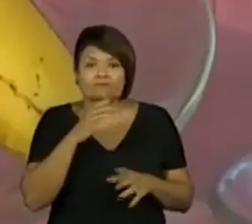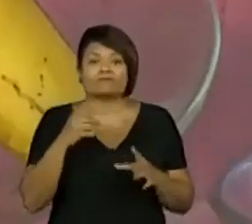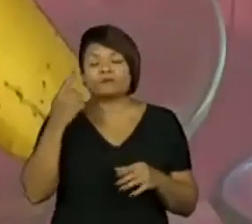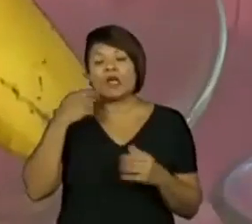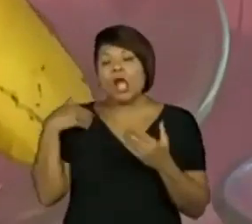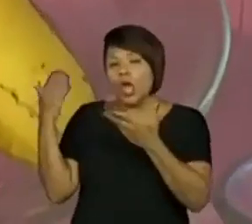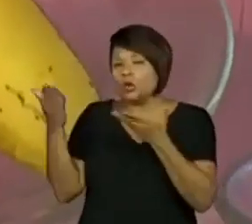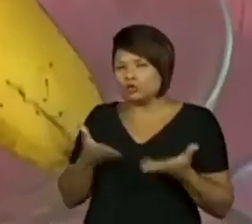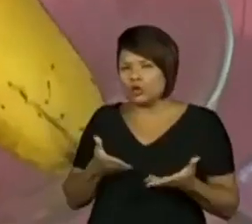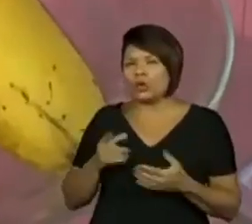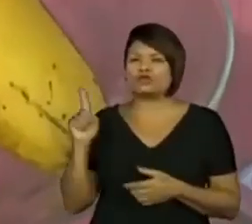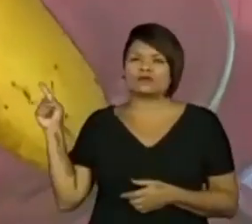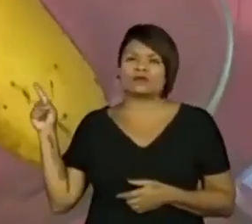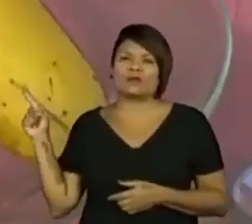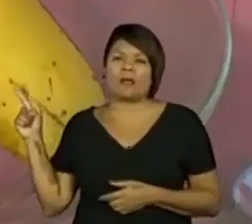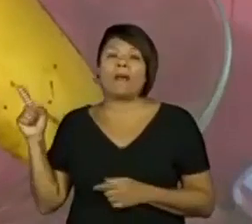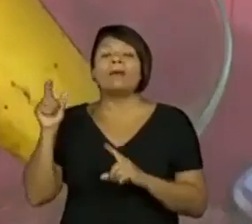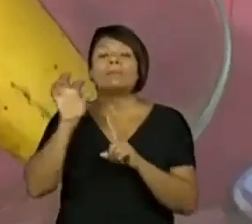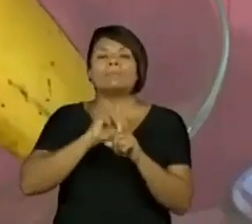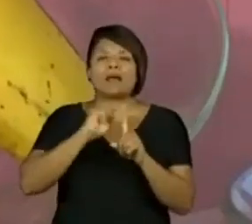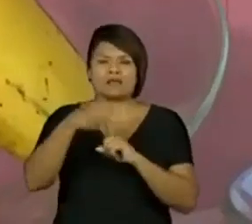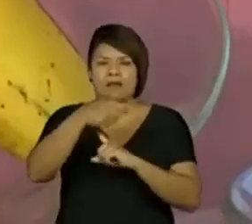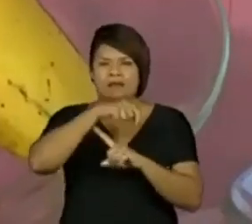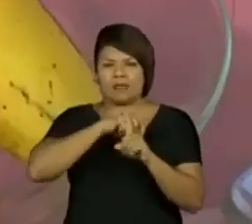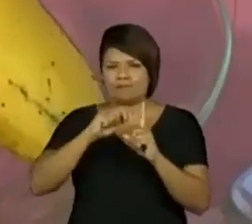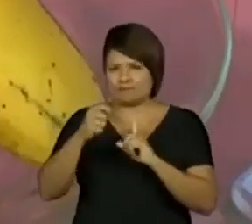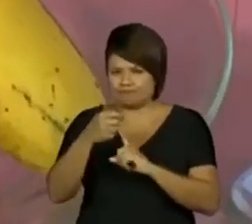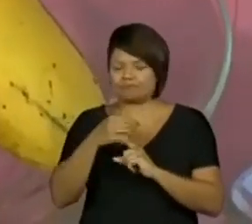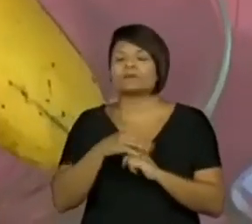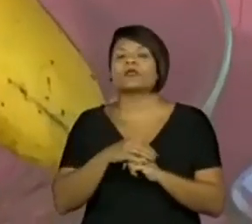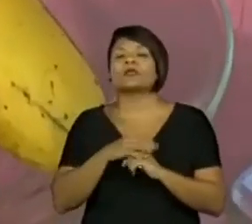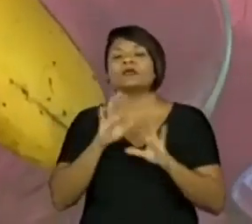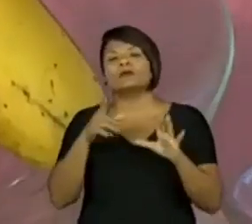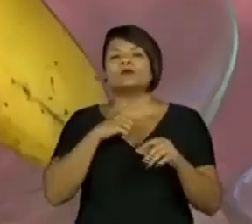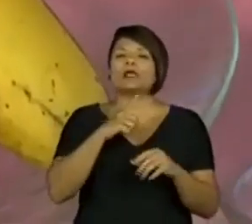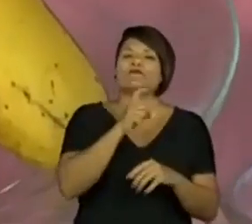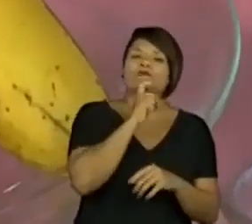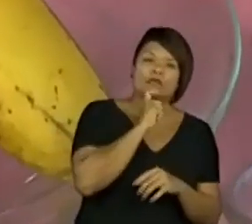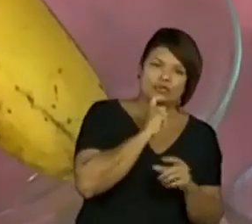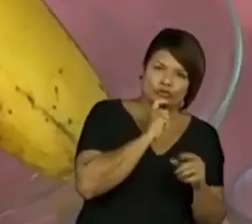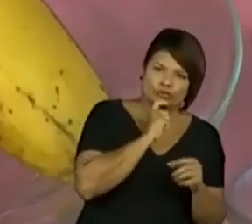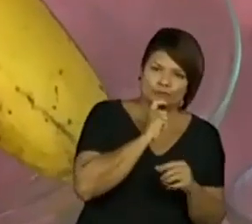para vocês algumas bananas verdes,